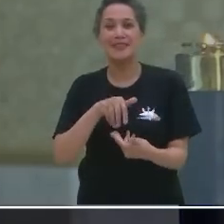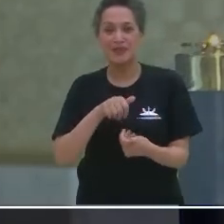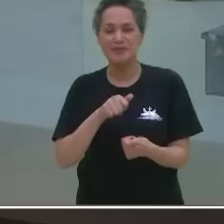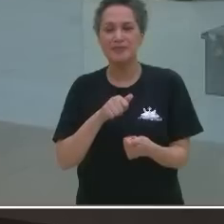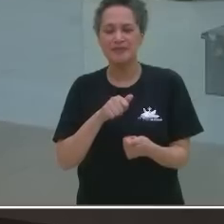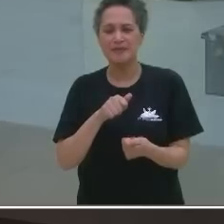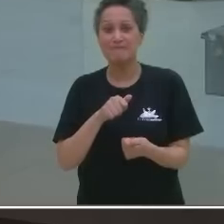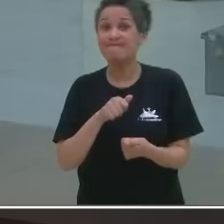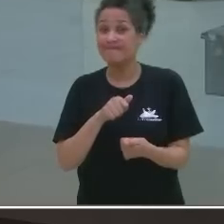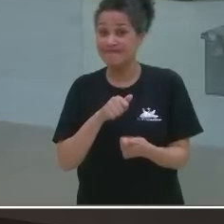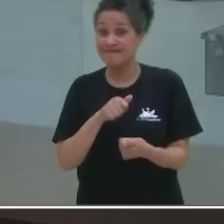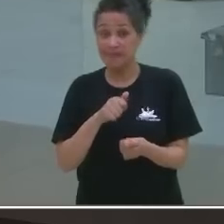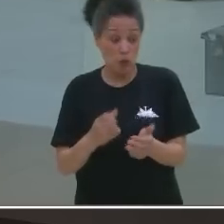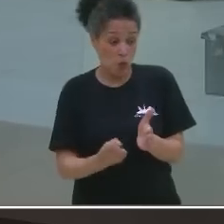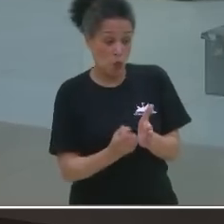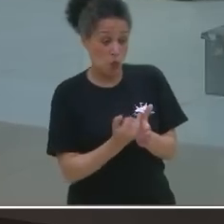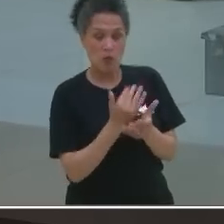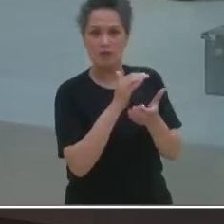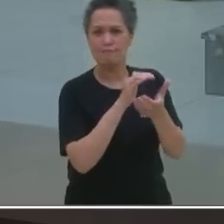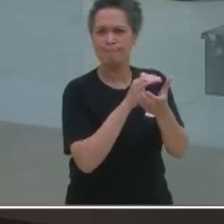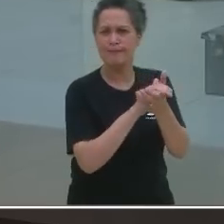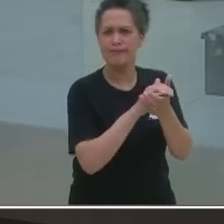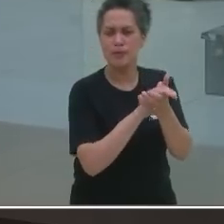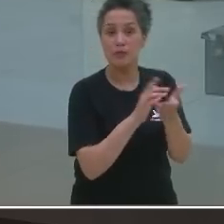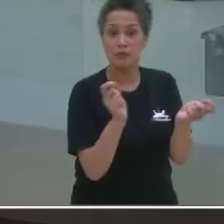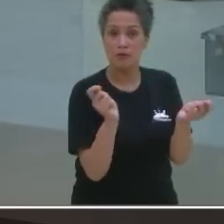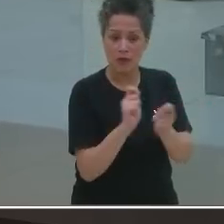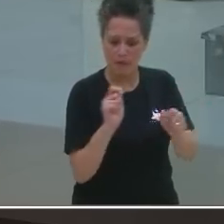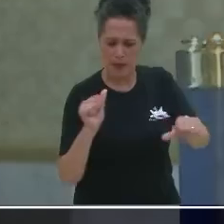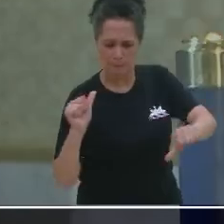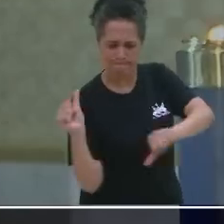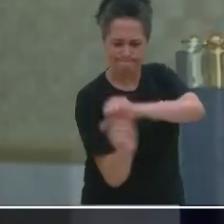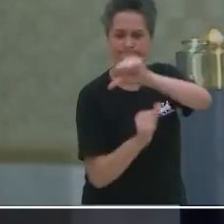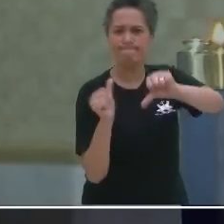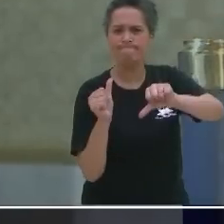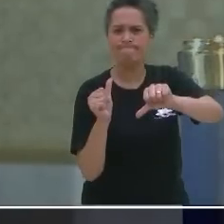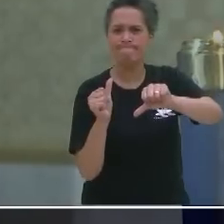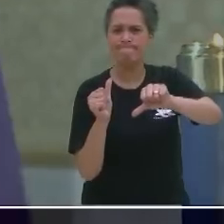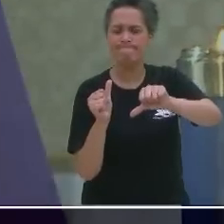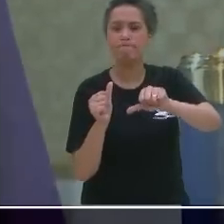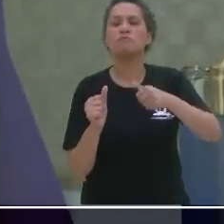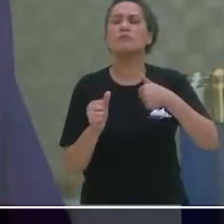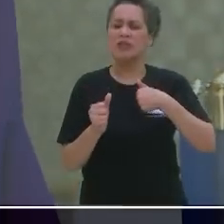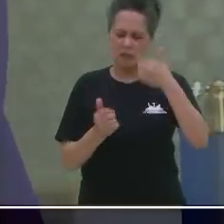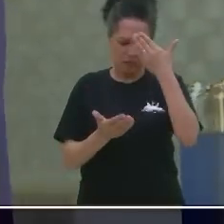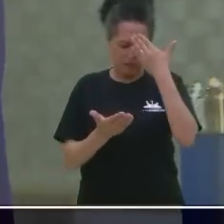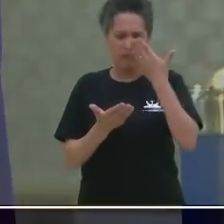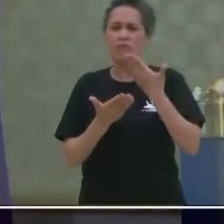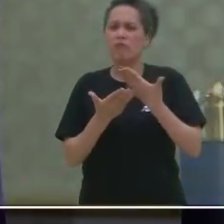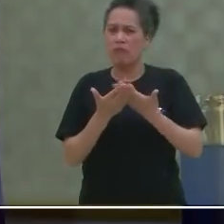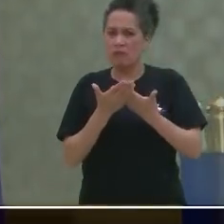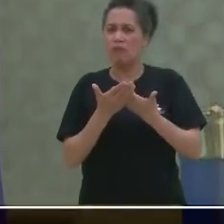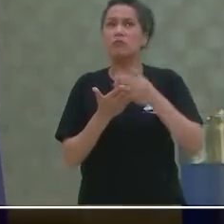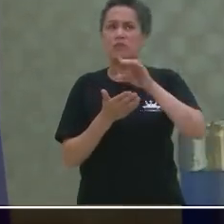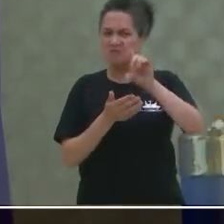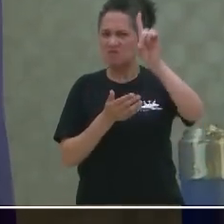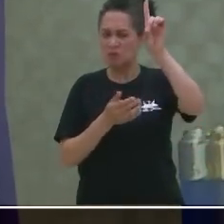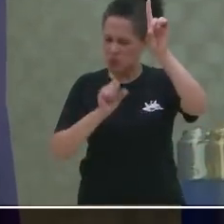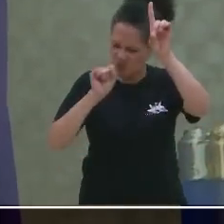Quantos casamentos podiam ter tido uma reviravolta? Eu acredito muito em Deus dessa reviravolta.